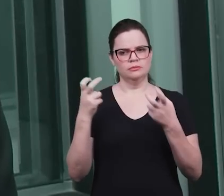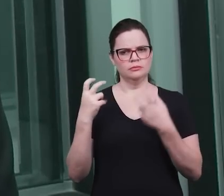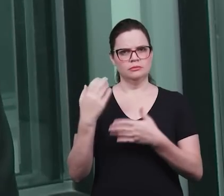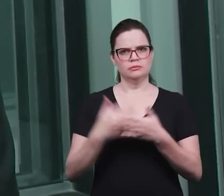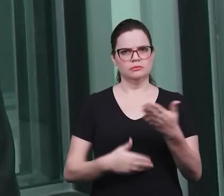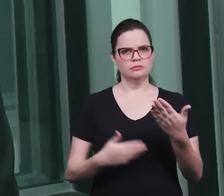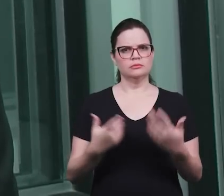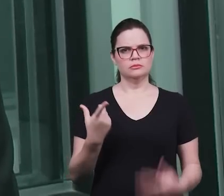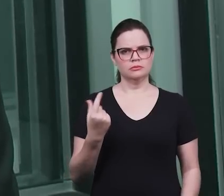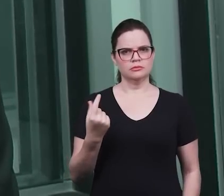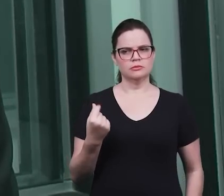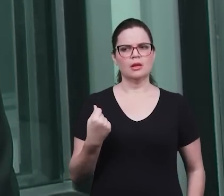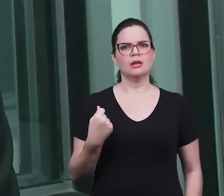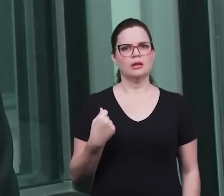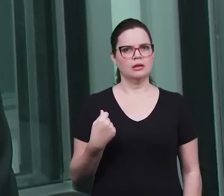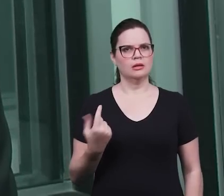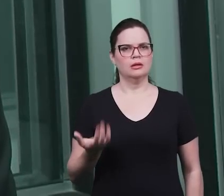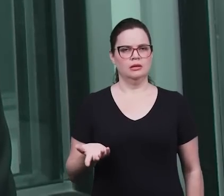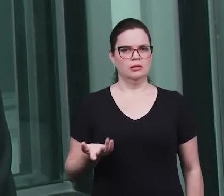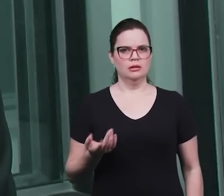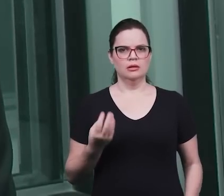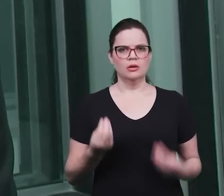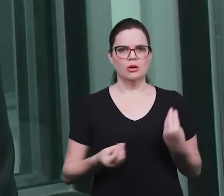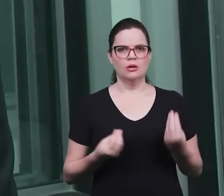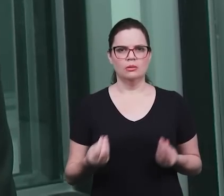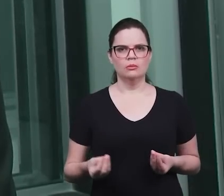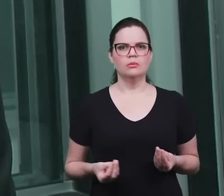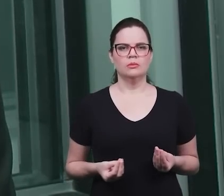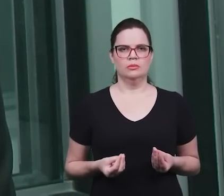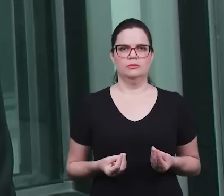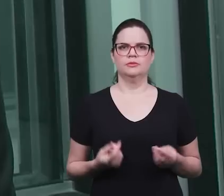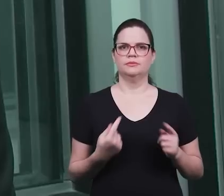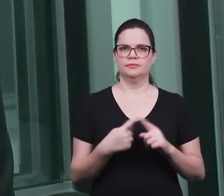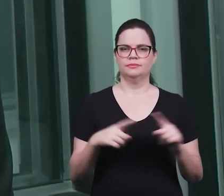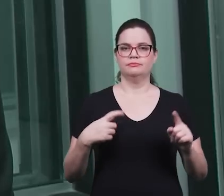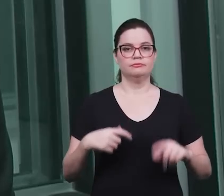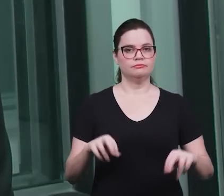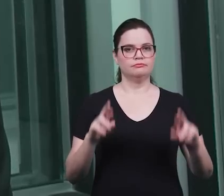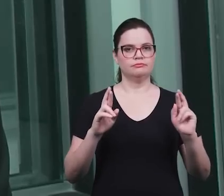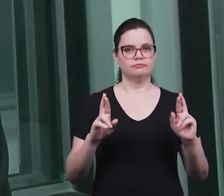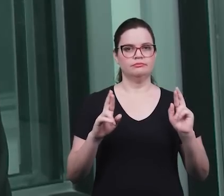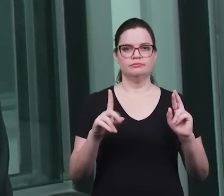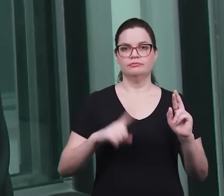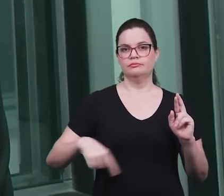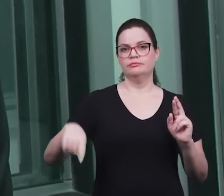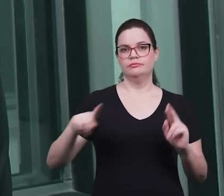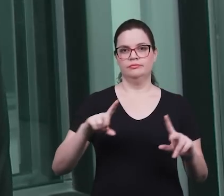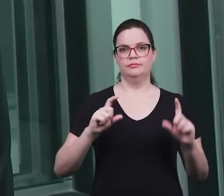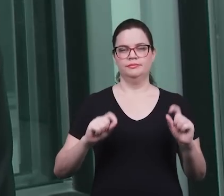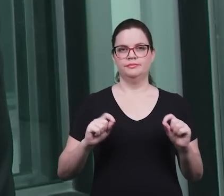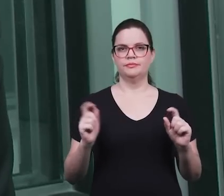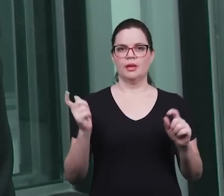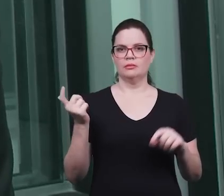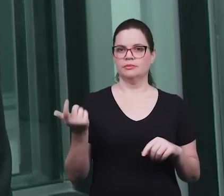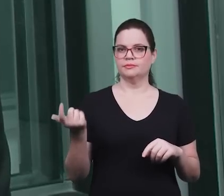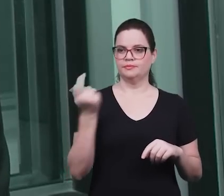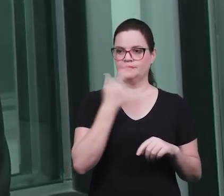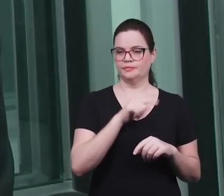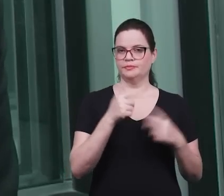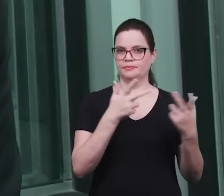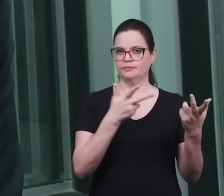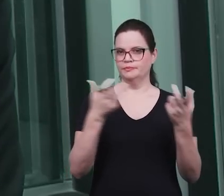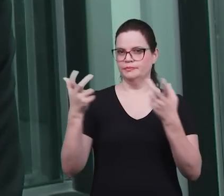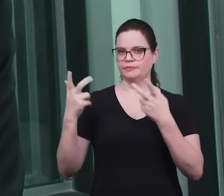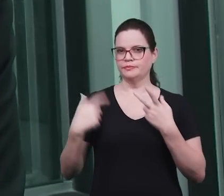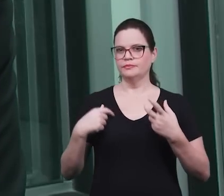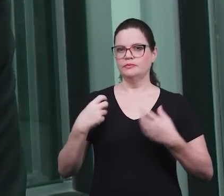uma quantia interessante, sabe? Mas espero que a gente consiga ganhar corpo com essa observação